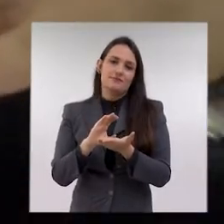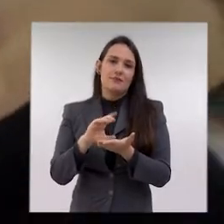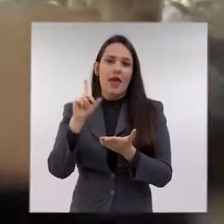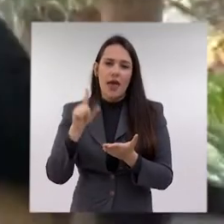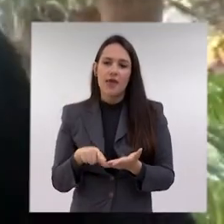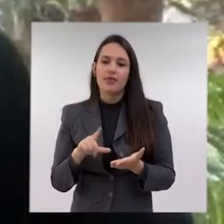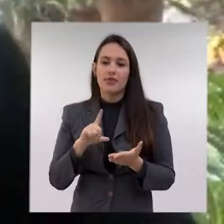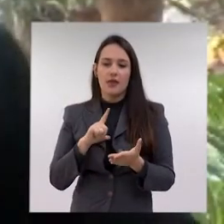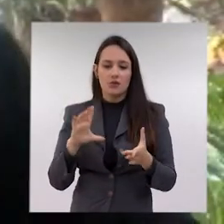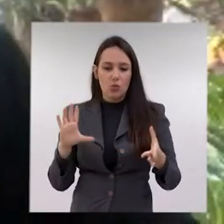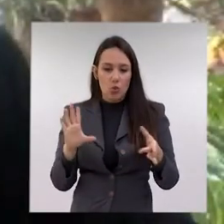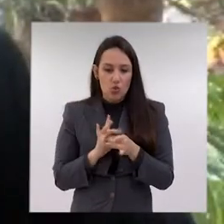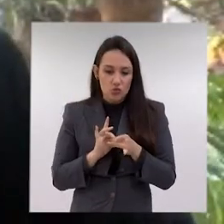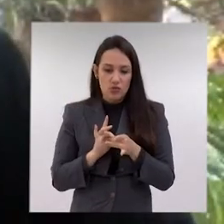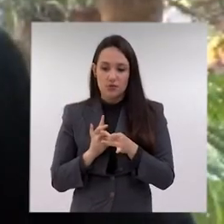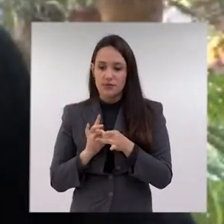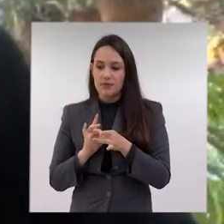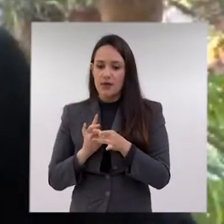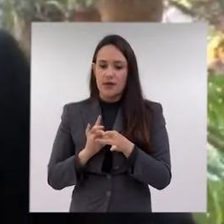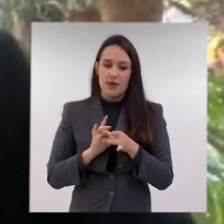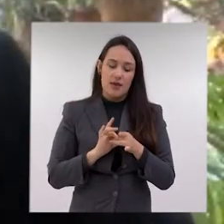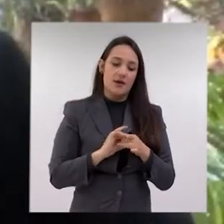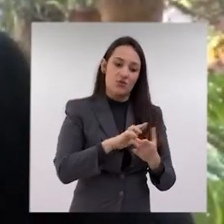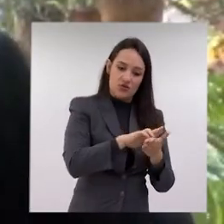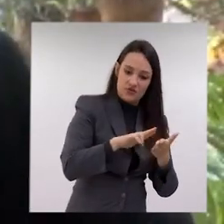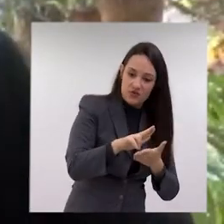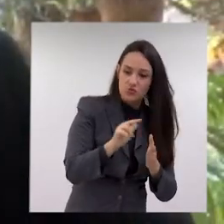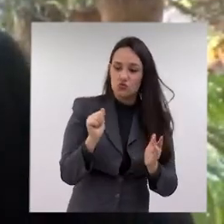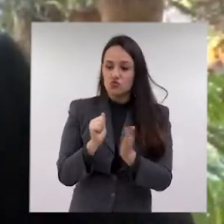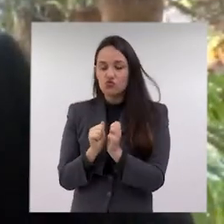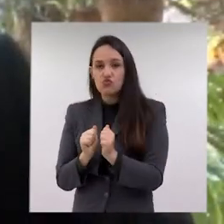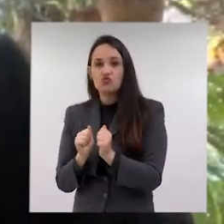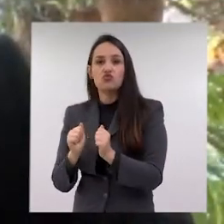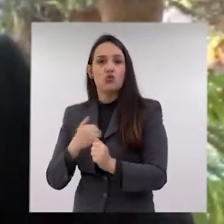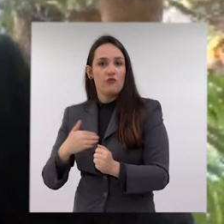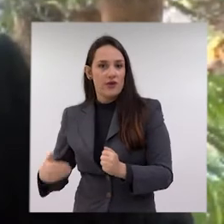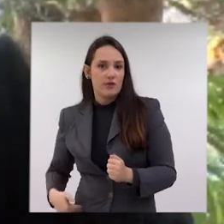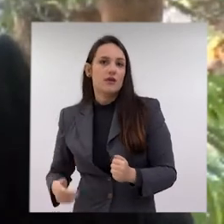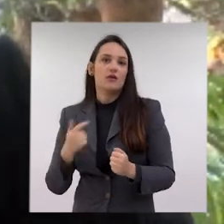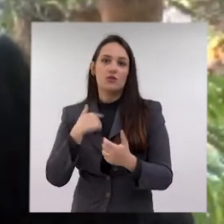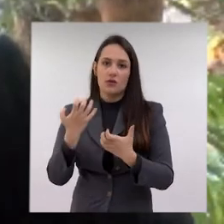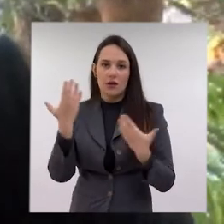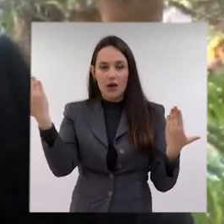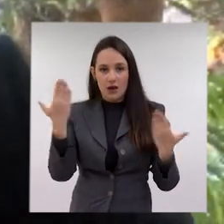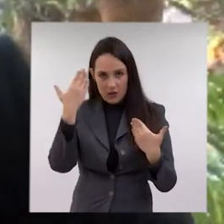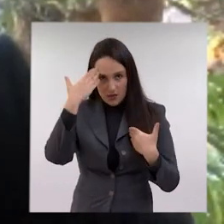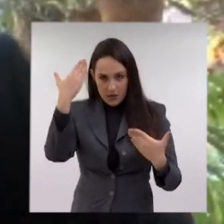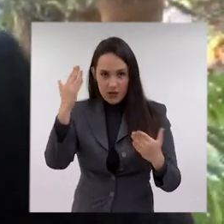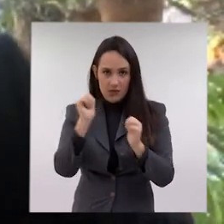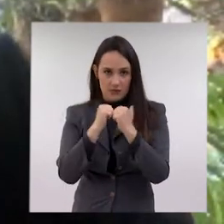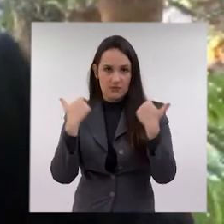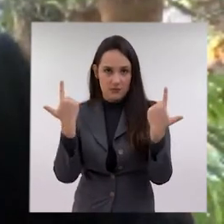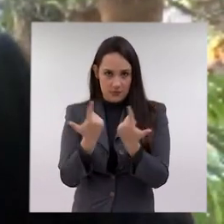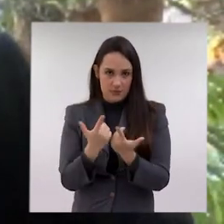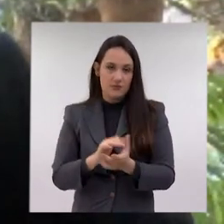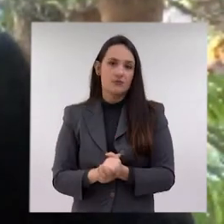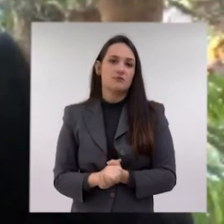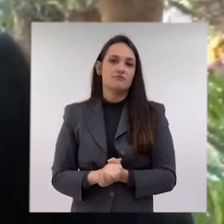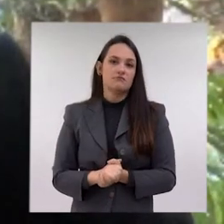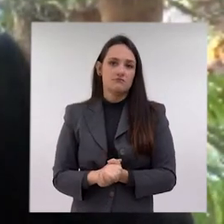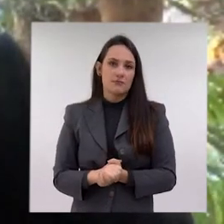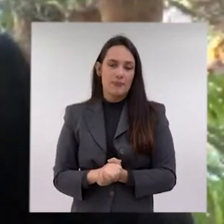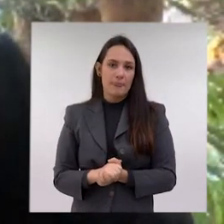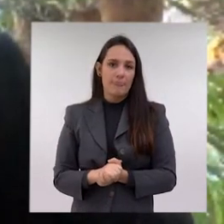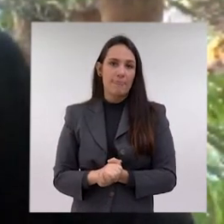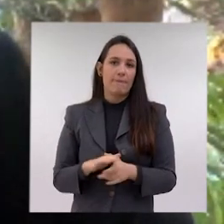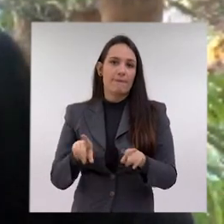política conectada junto com o Estado de Mato Grosso do Sul, e quero destacar aqui, agradecer à Assembleia Legislativa novamente, o